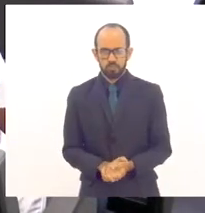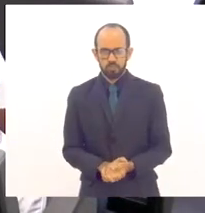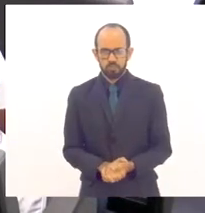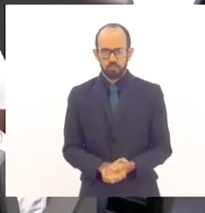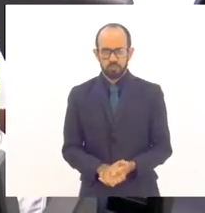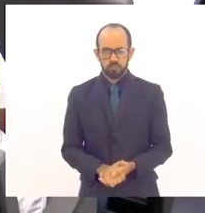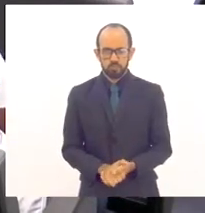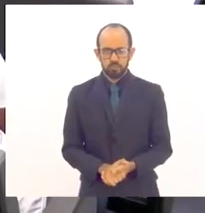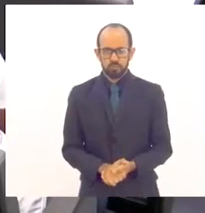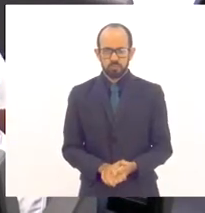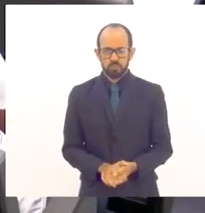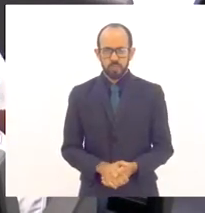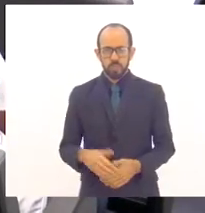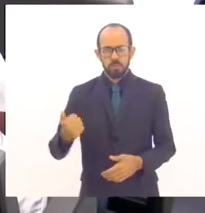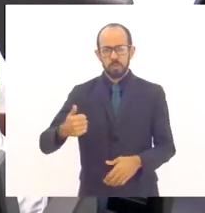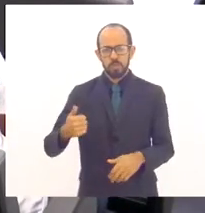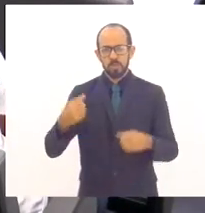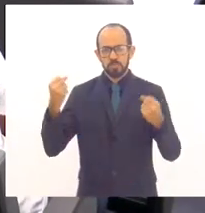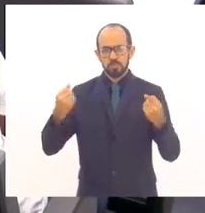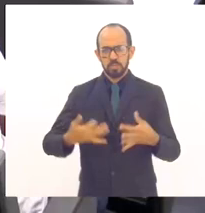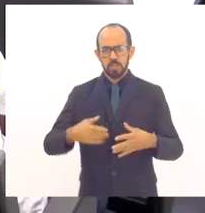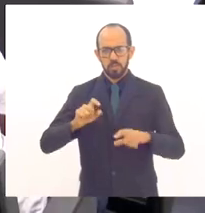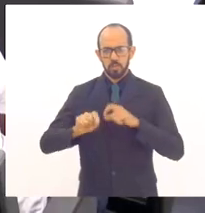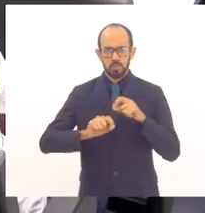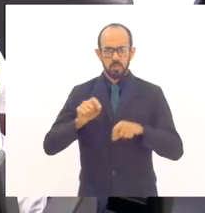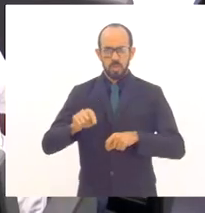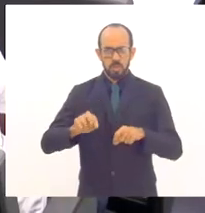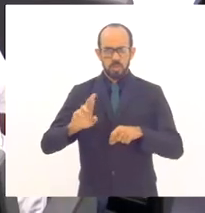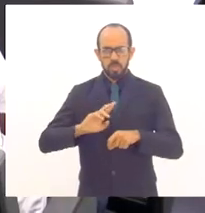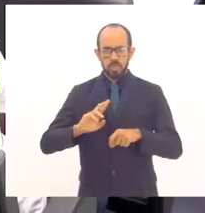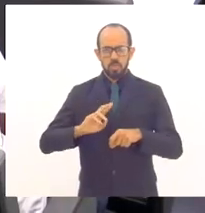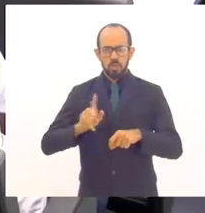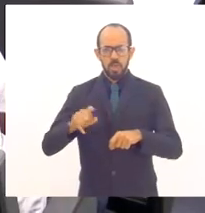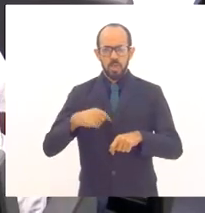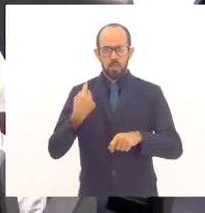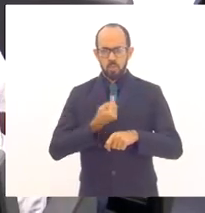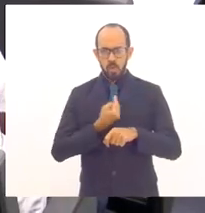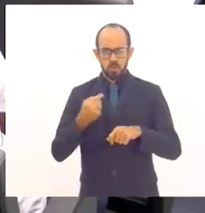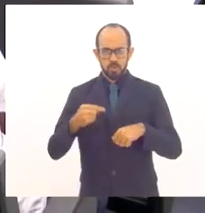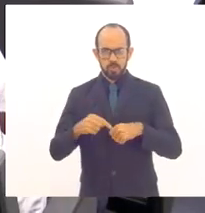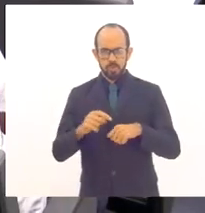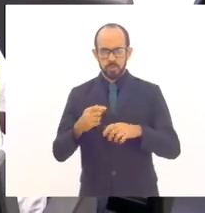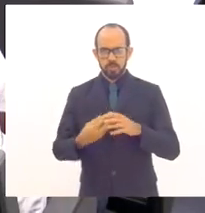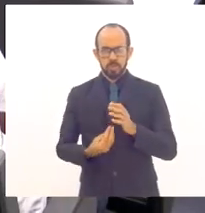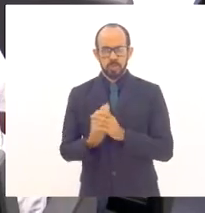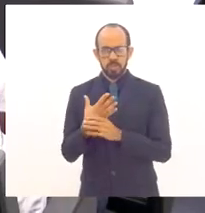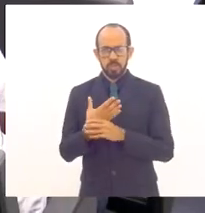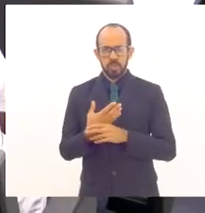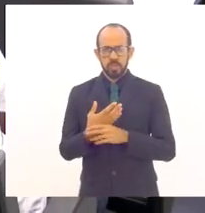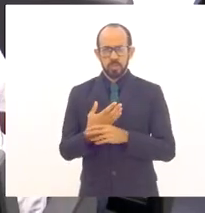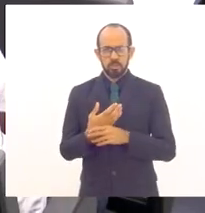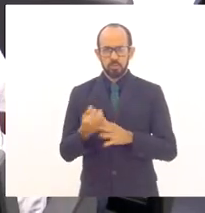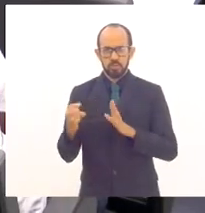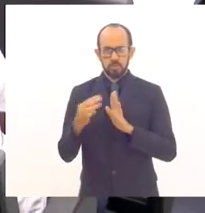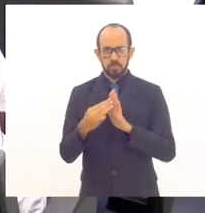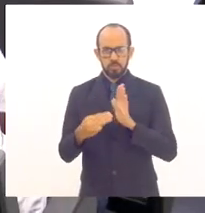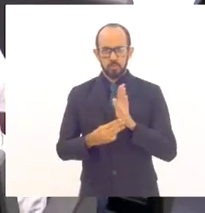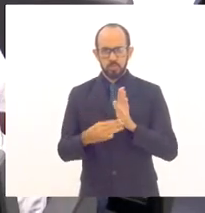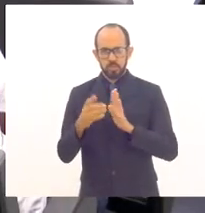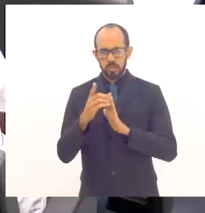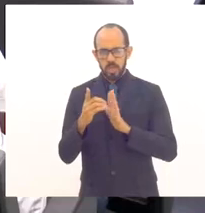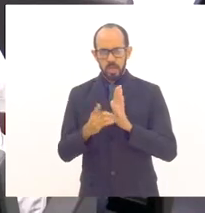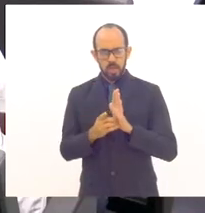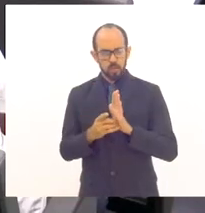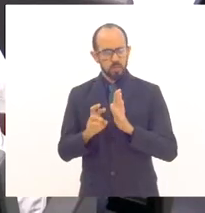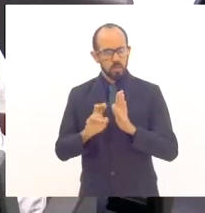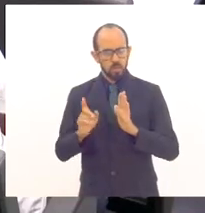bom. Bom, primeiro dizer, né, que não fomos nós que elaboramos a minuta do decreto, foi o